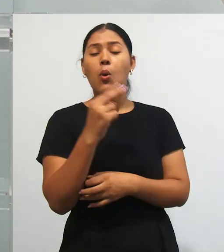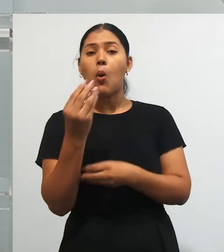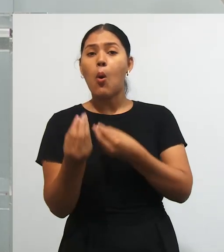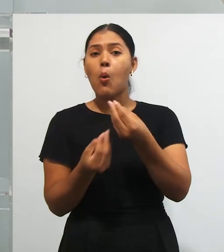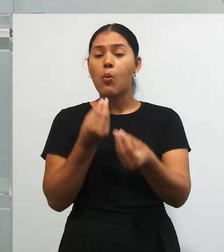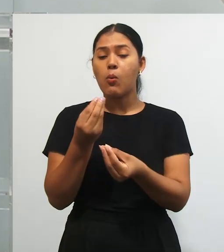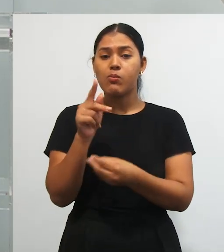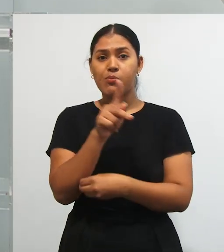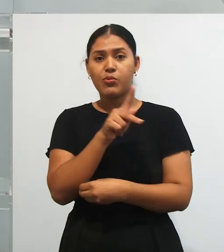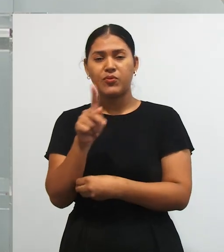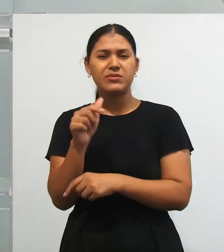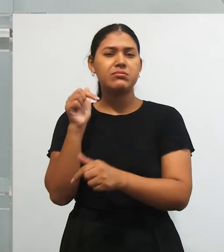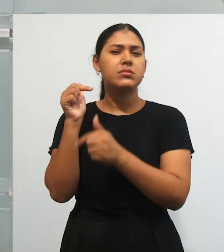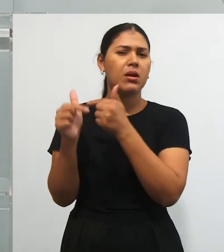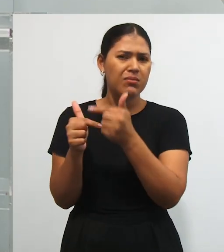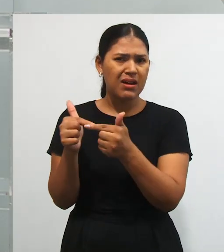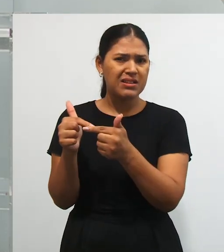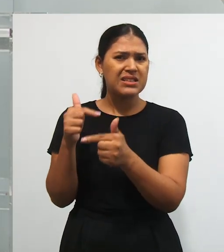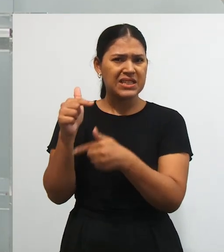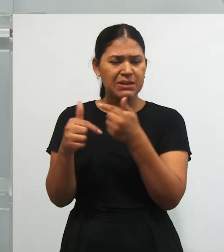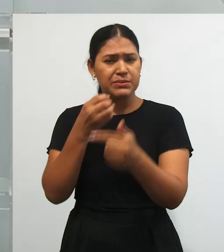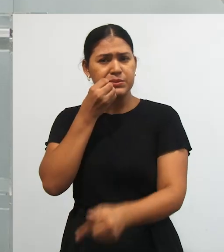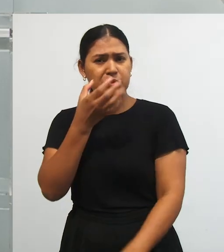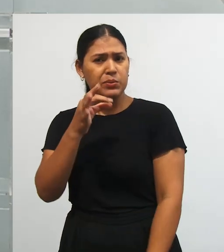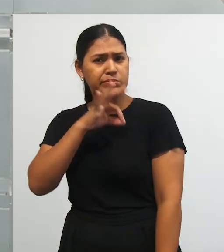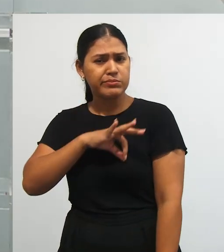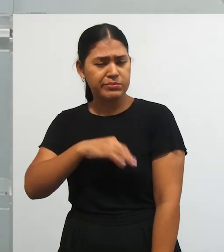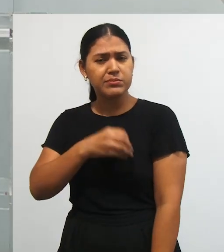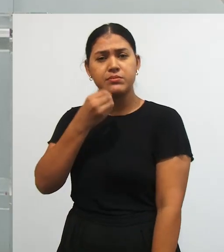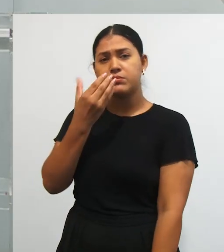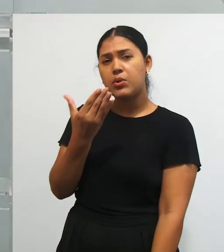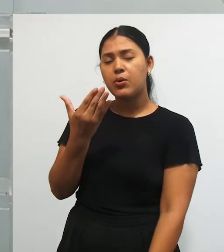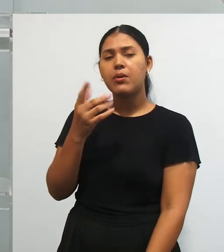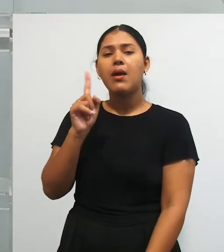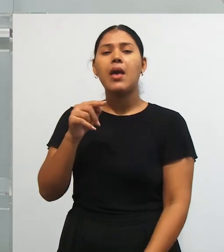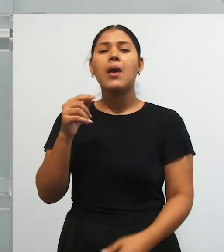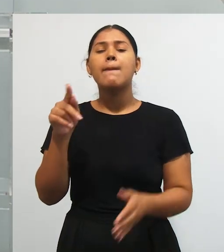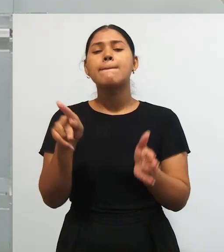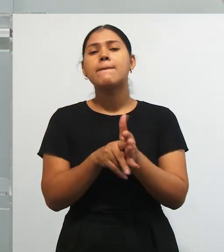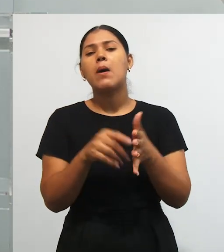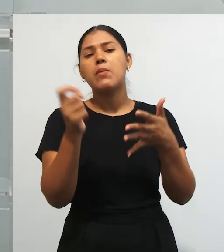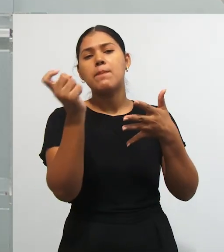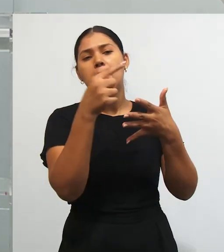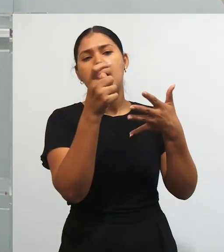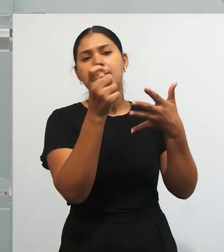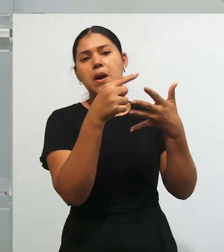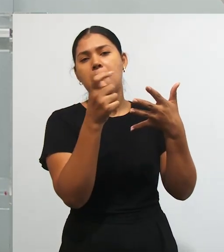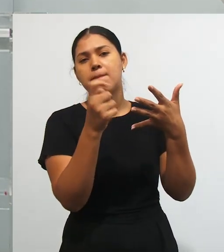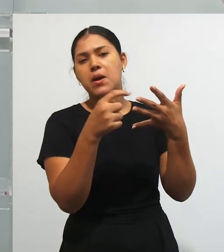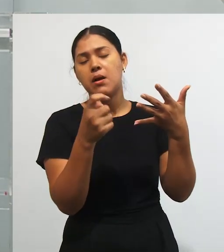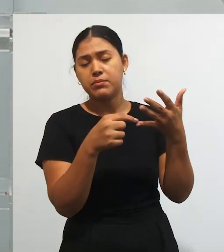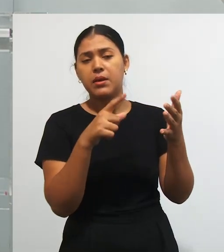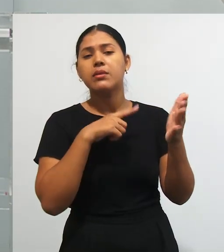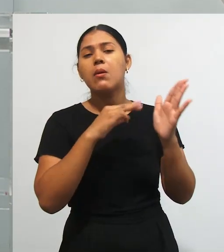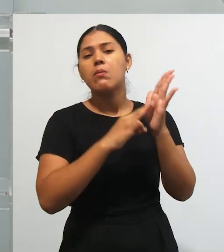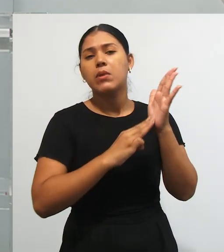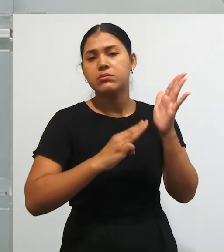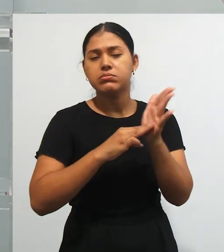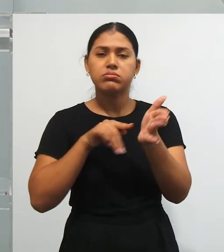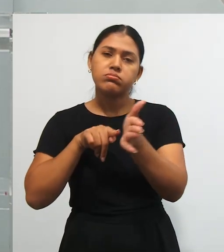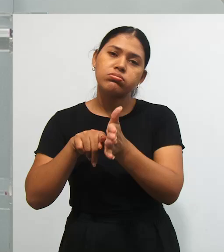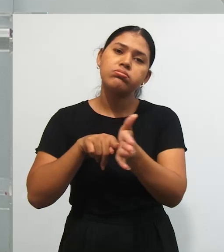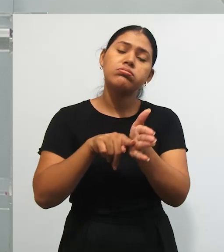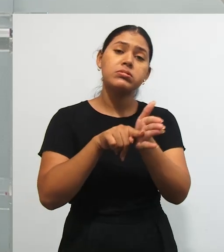professores tinham ou têm para trabalhar com essas crianças. Então, essa aproximação, ela tem que ser metódica, ela tem que